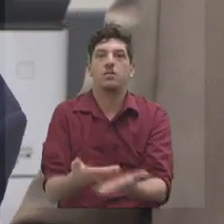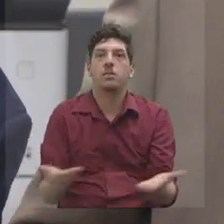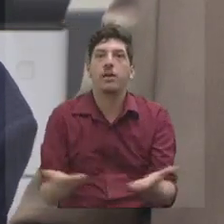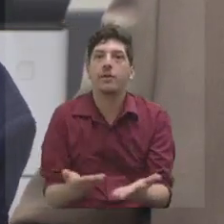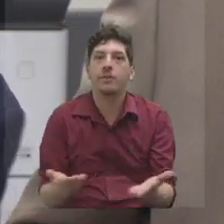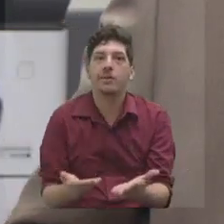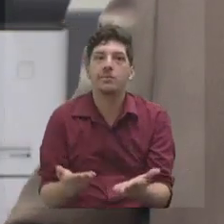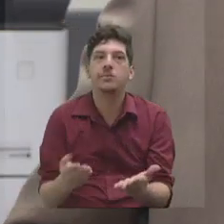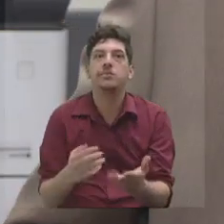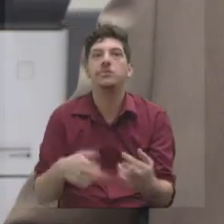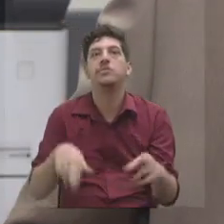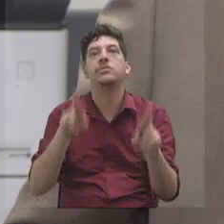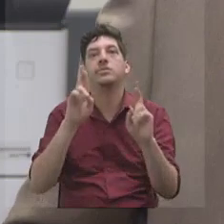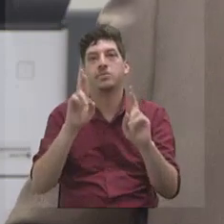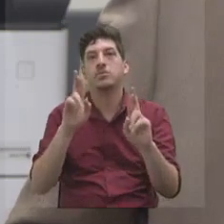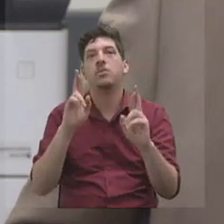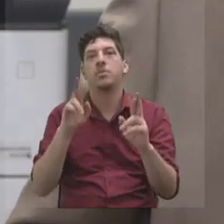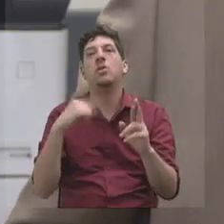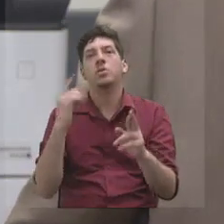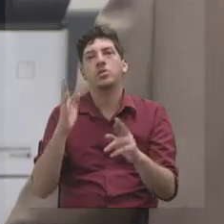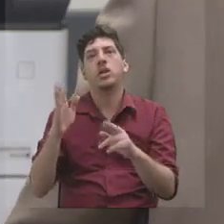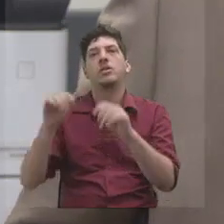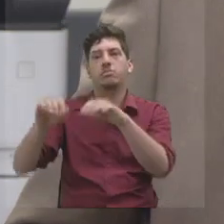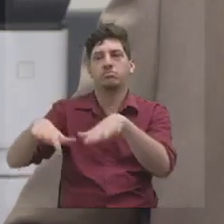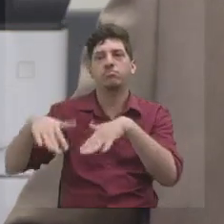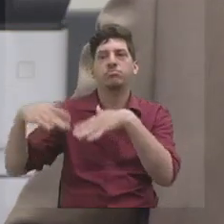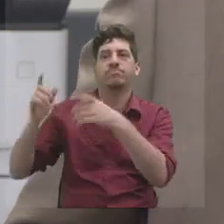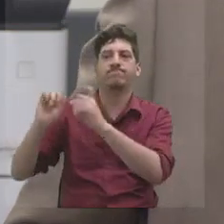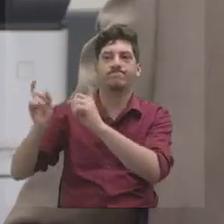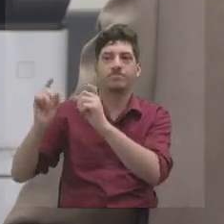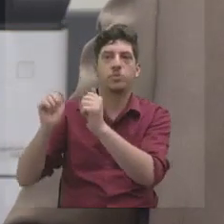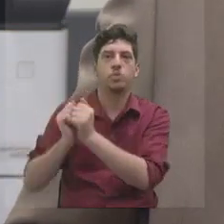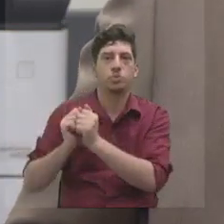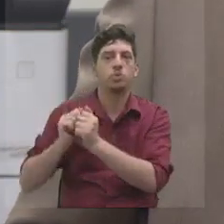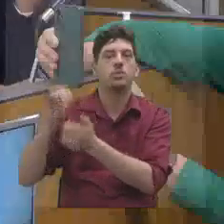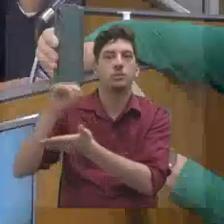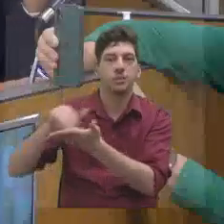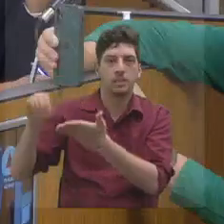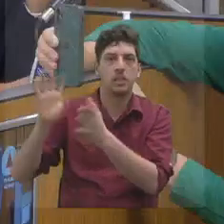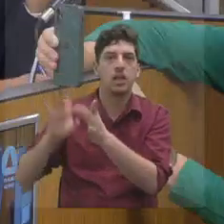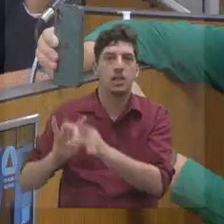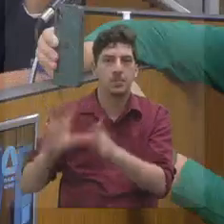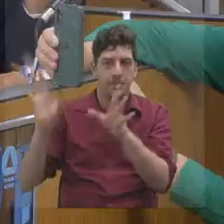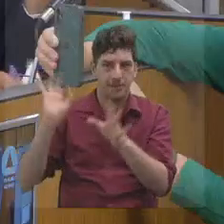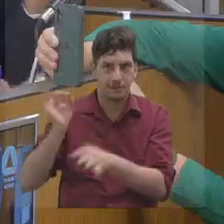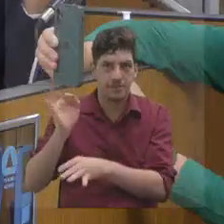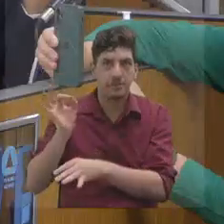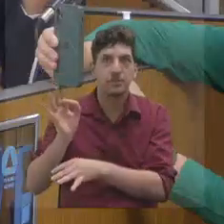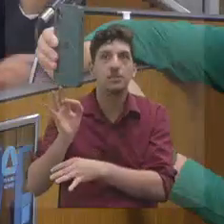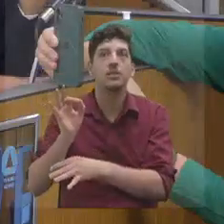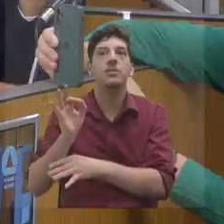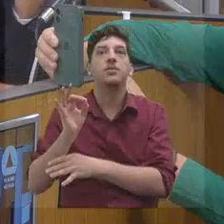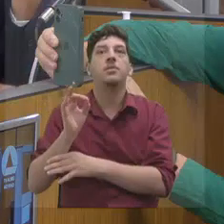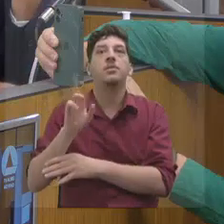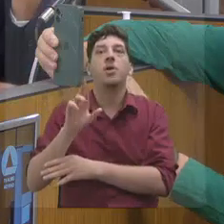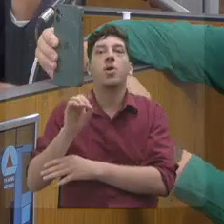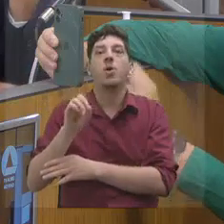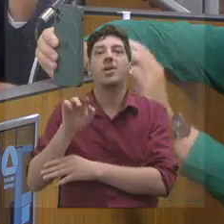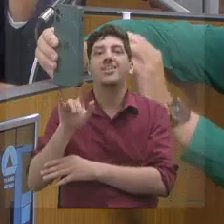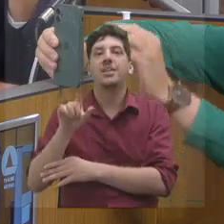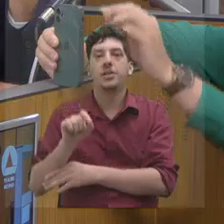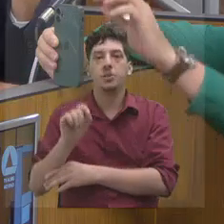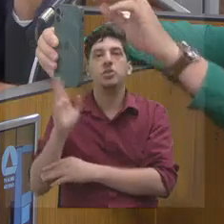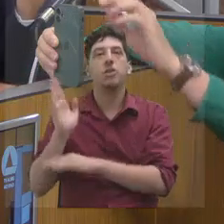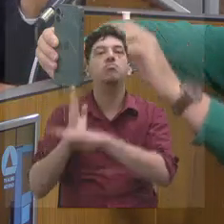nós já tivemos audiência né Rodrigo com a secretária ela já autorizou para nós o Rodrigo DF foi comigo já na